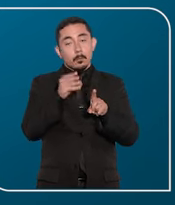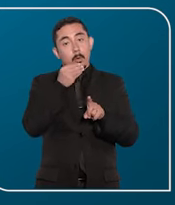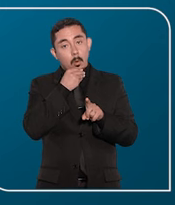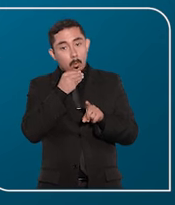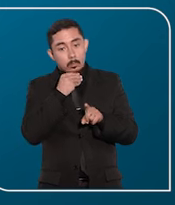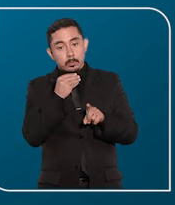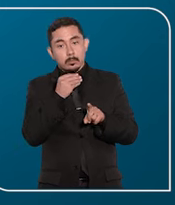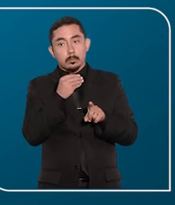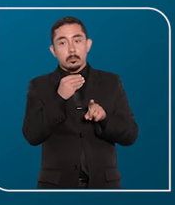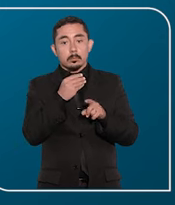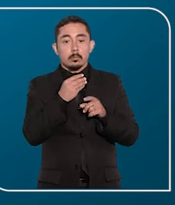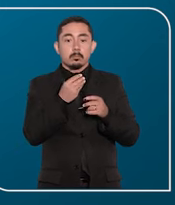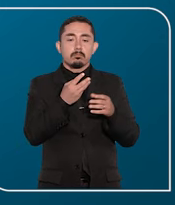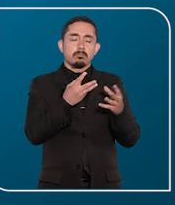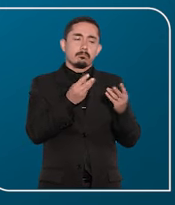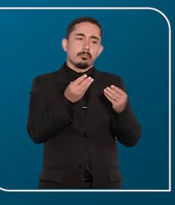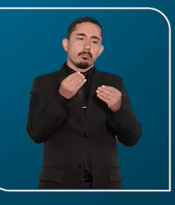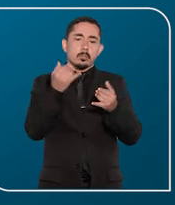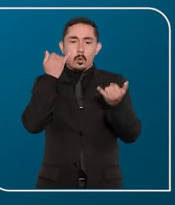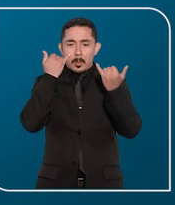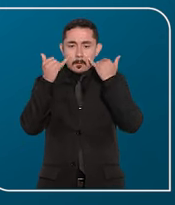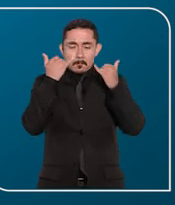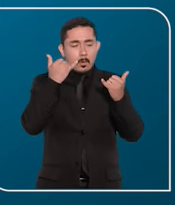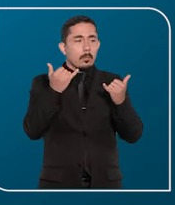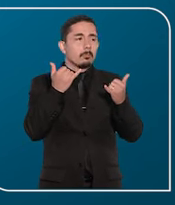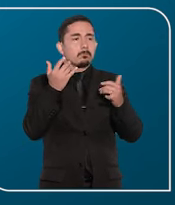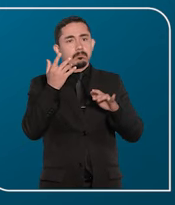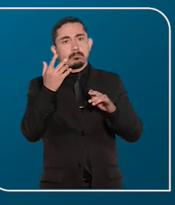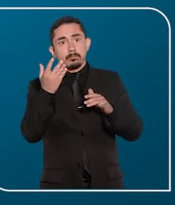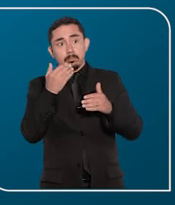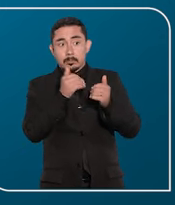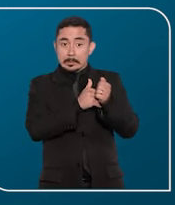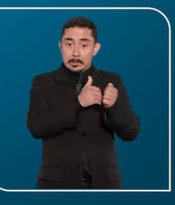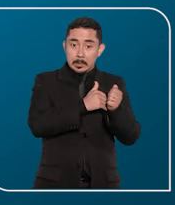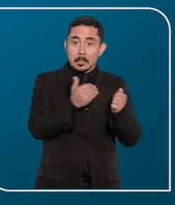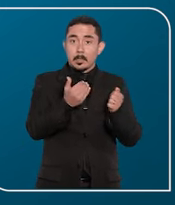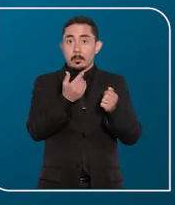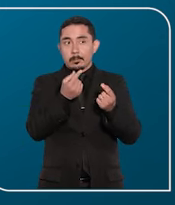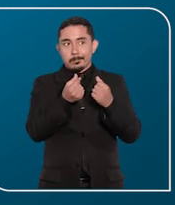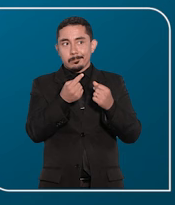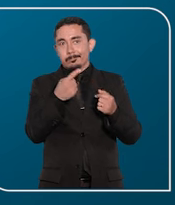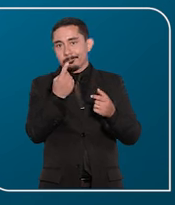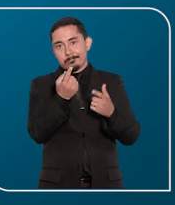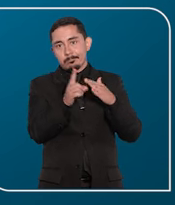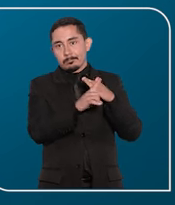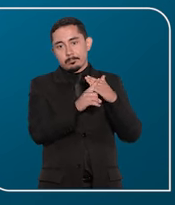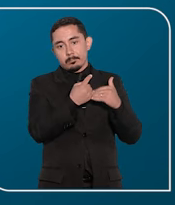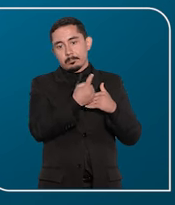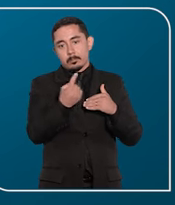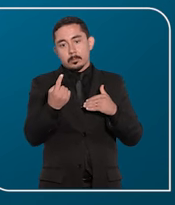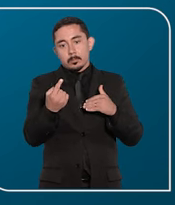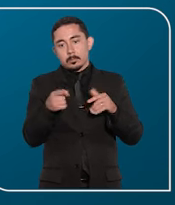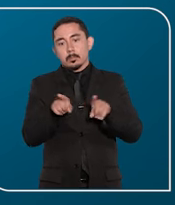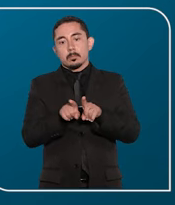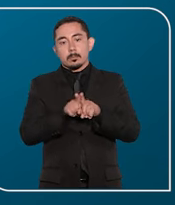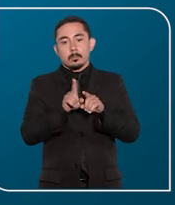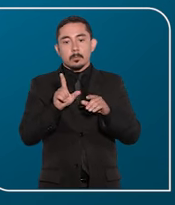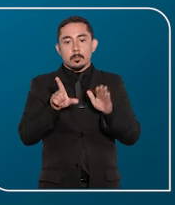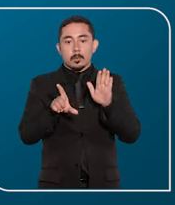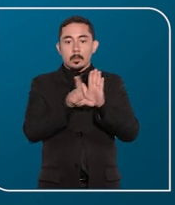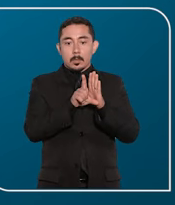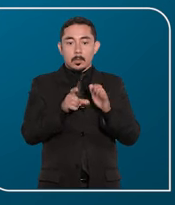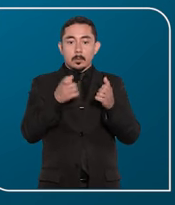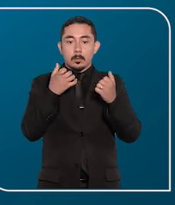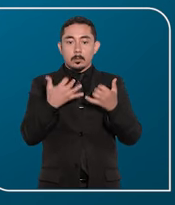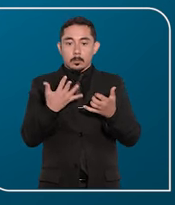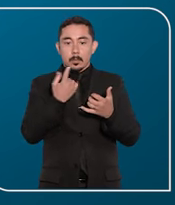inúmeras informações confidenciais, financeiras, sobre atividades dos nossos clientes. E, inclusive, a lei nos protege no que tange a